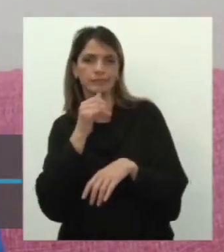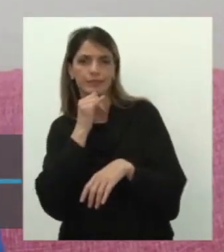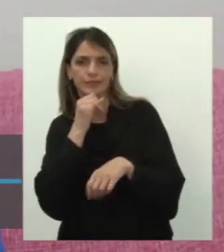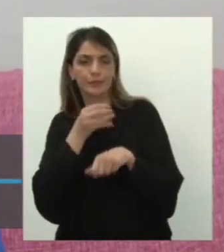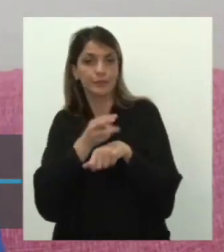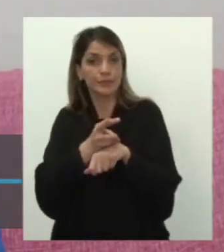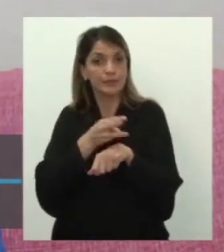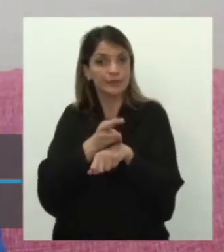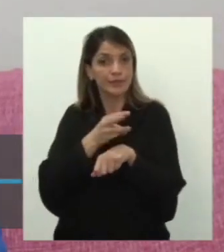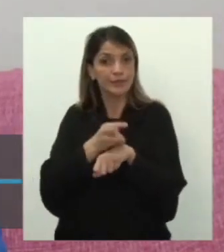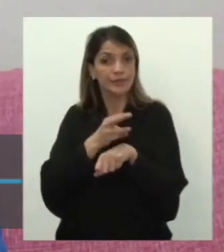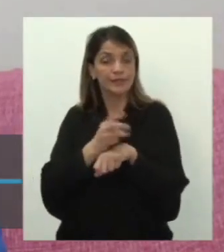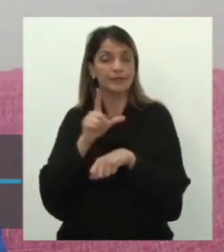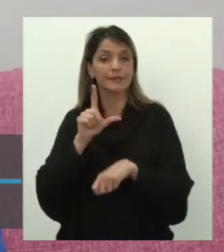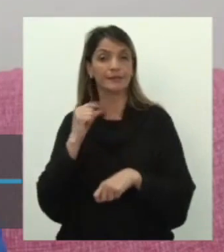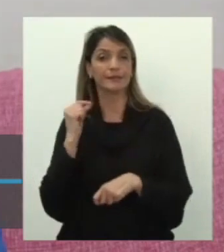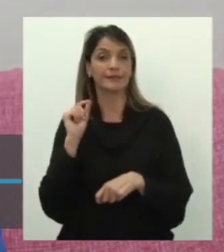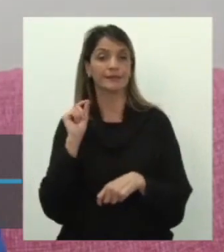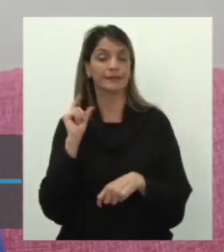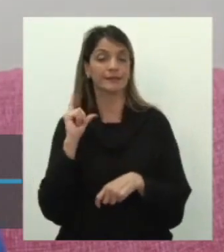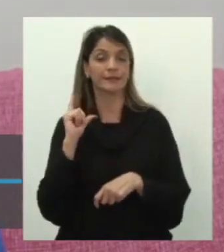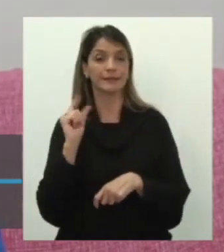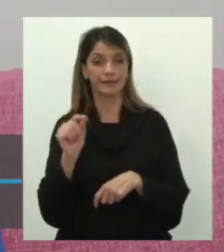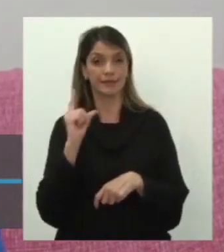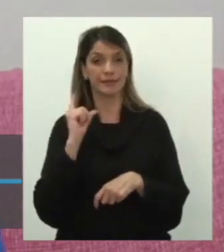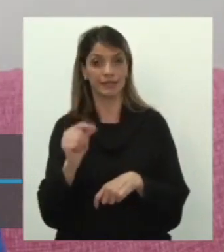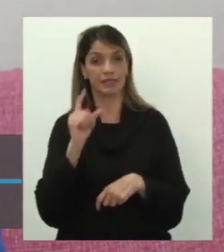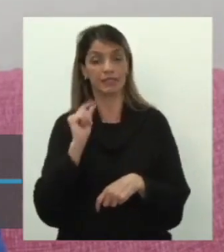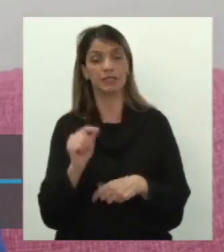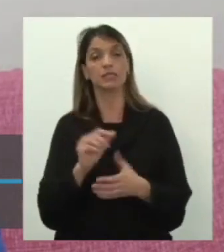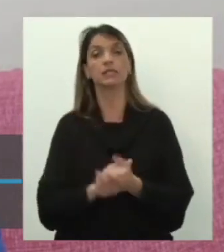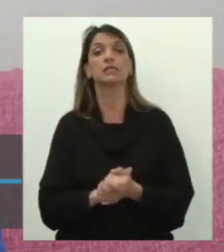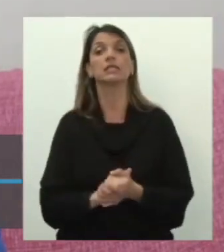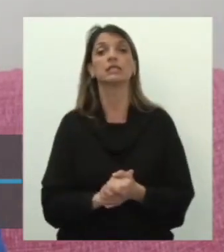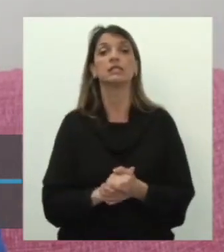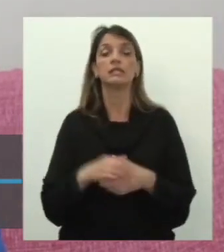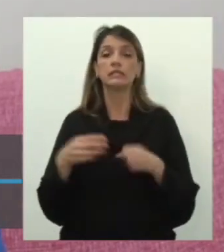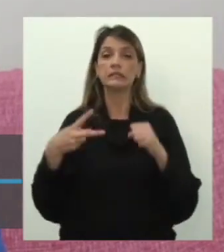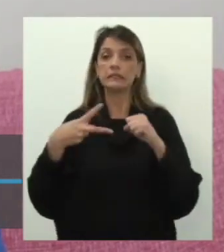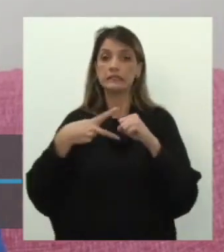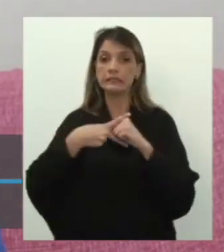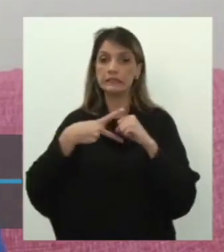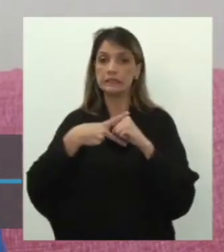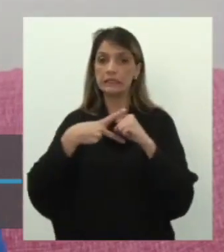WhatsApp, Telegram, e também Skype e videoconferências.